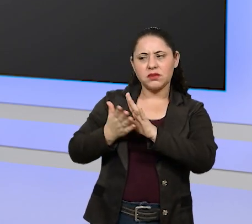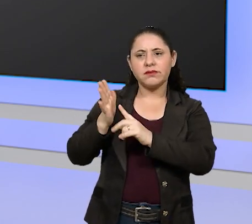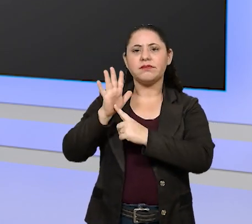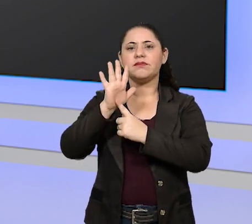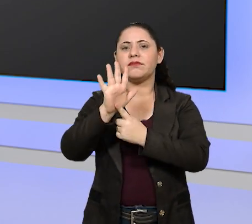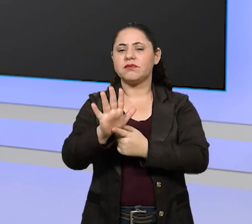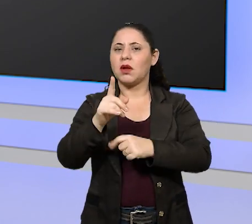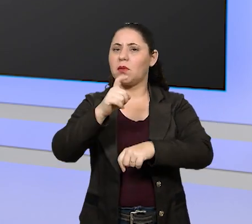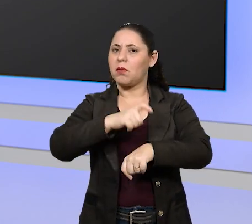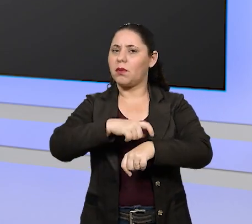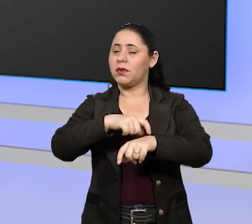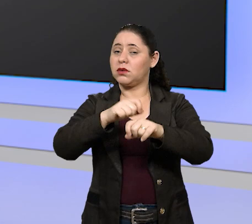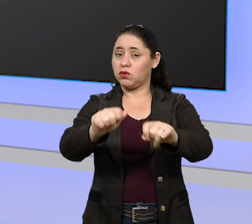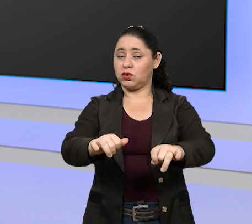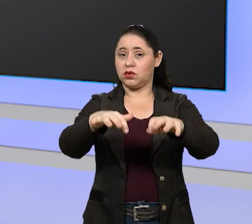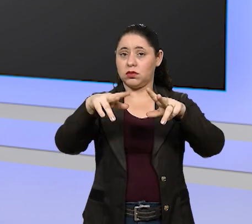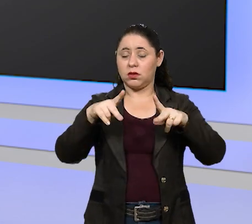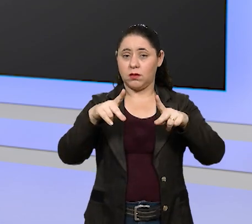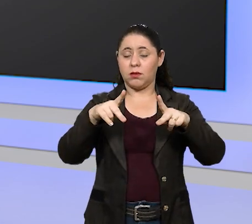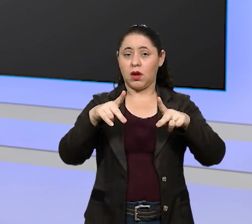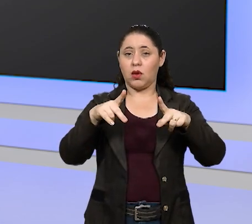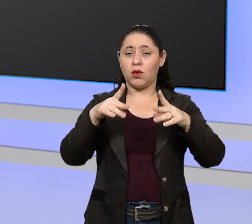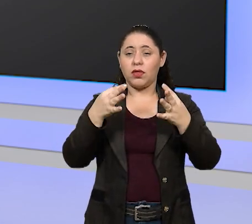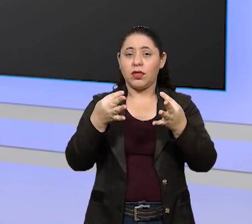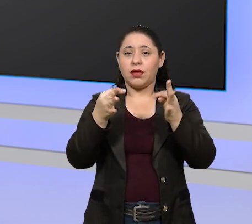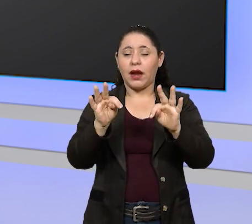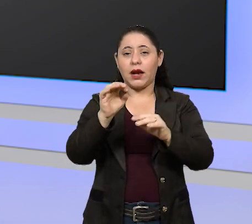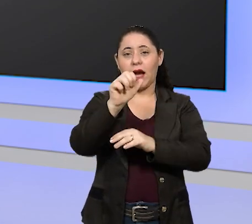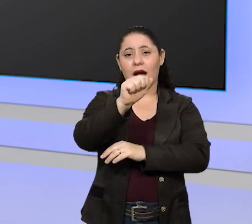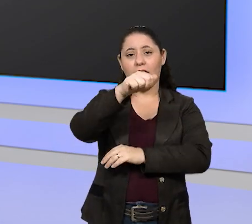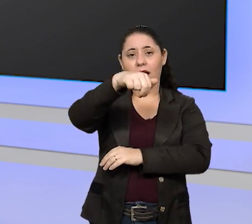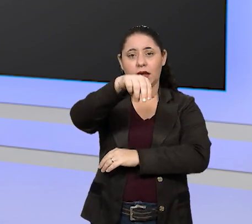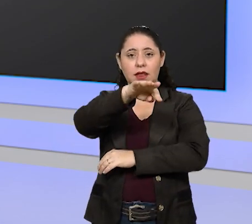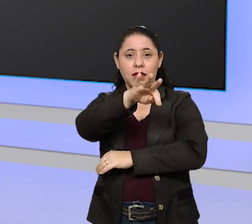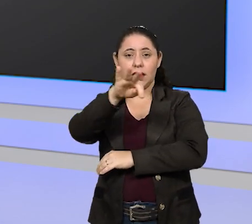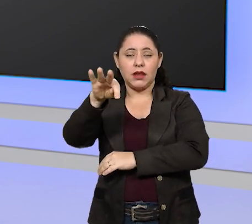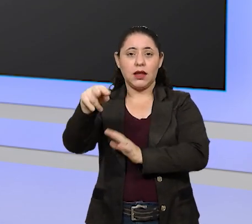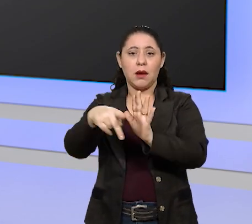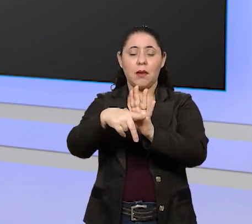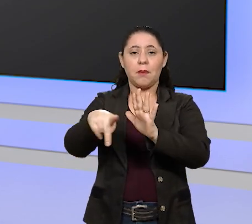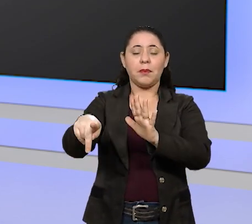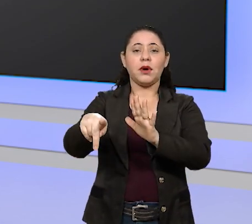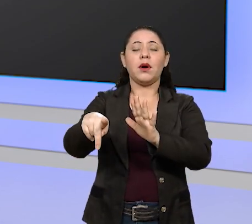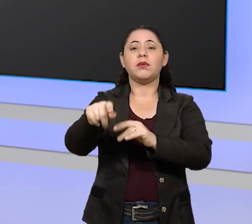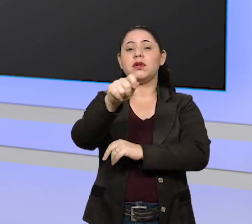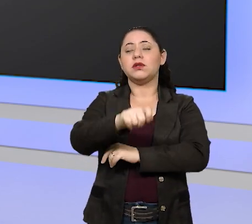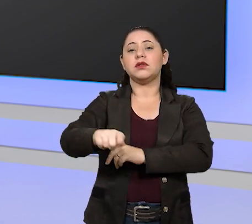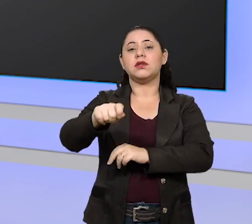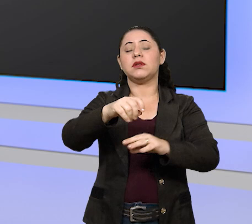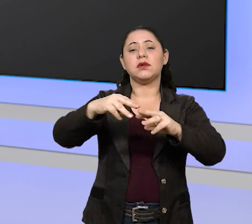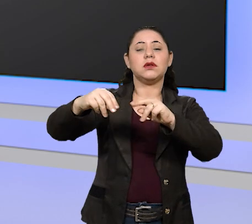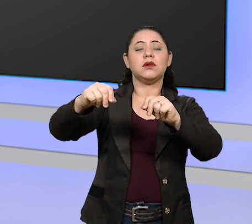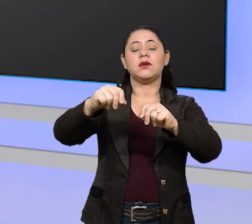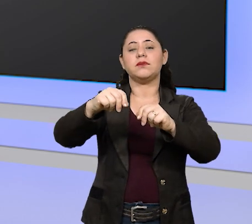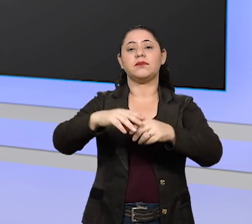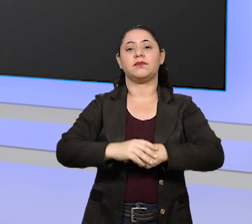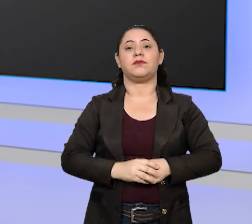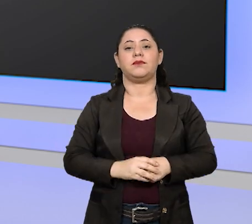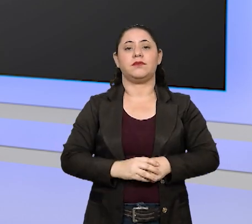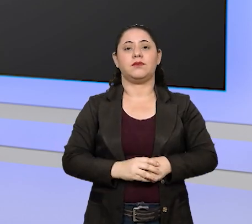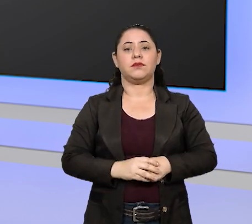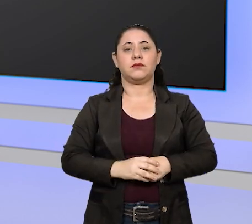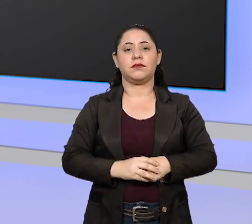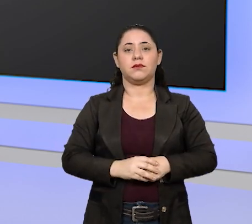criticaram a proposta apresentada durante a audiência pública pelos técnicos da Agência Nacional de Transportes